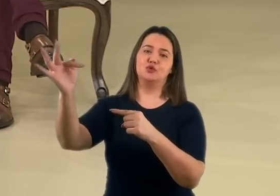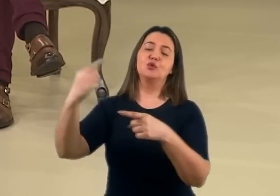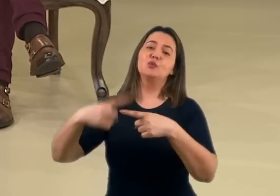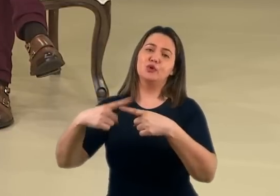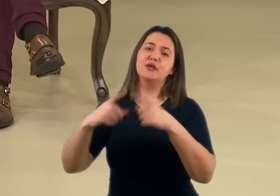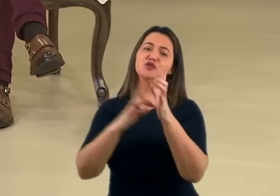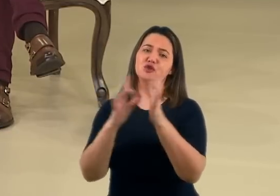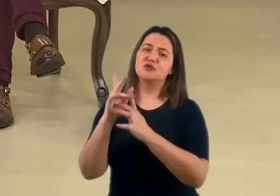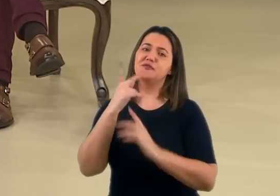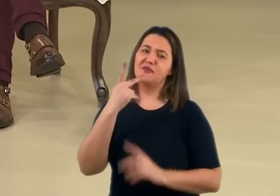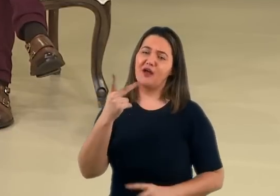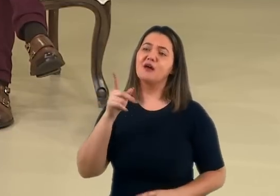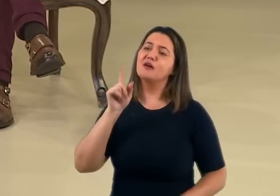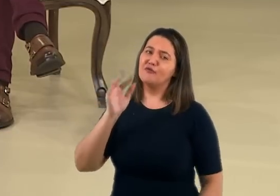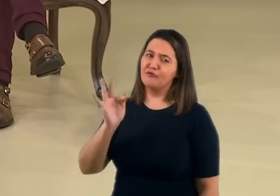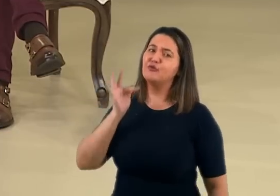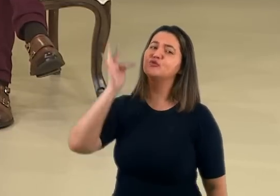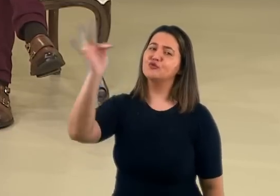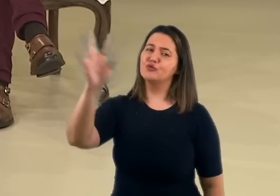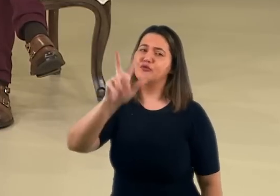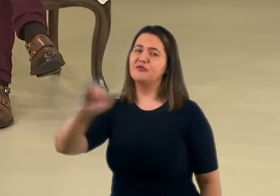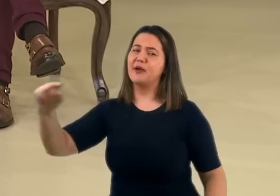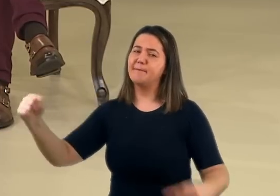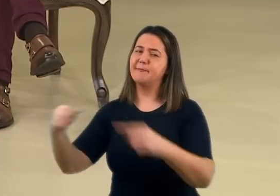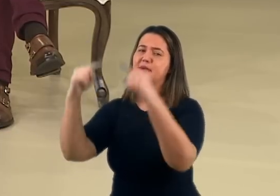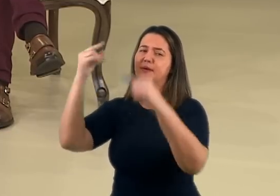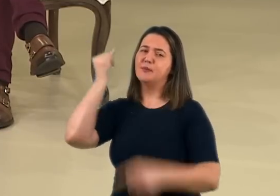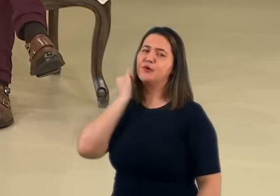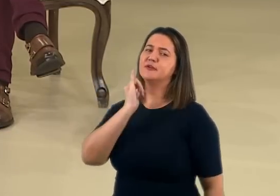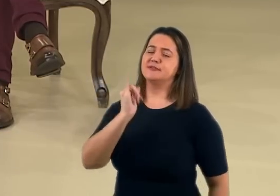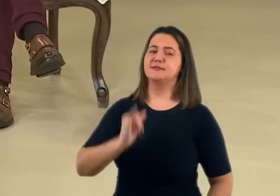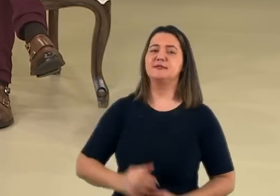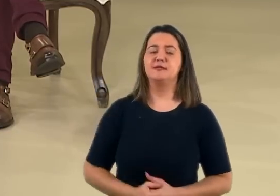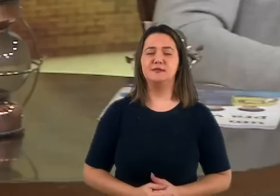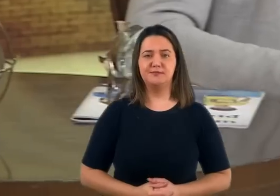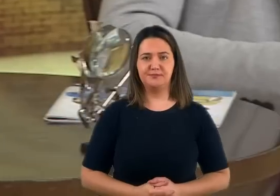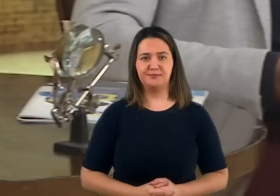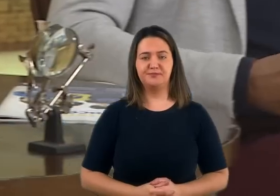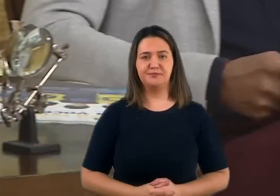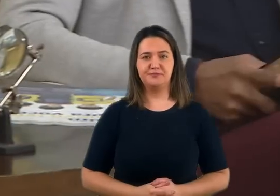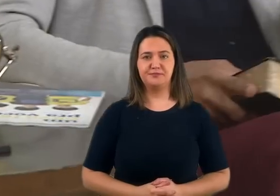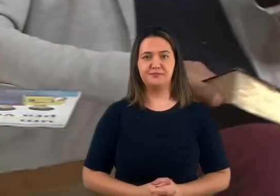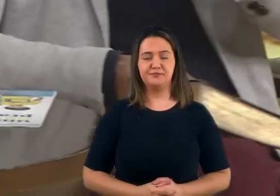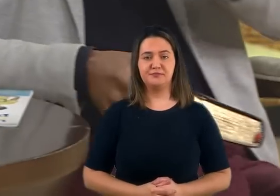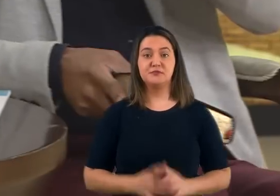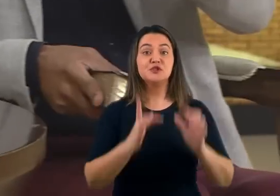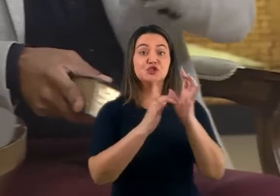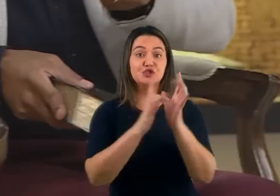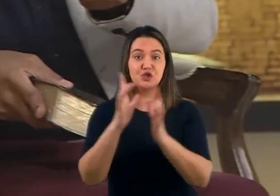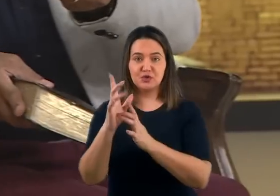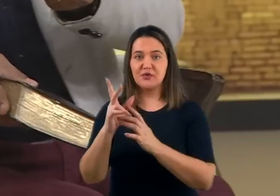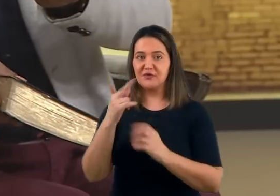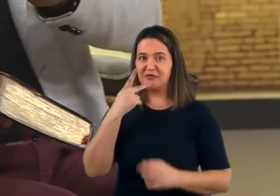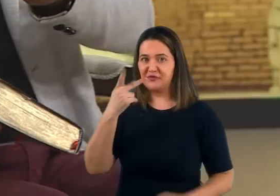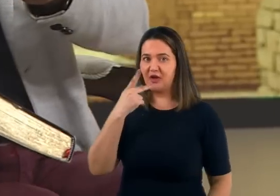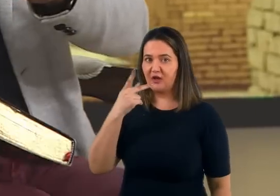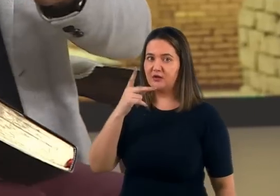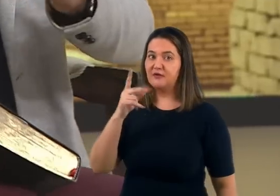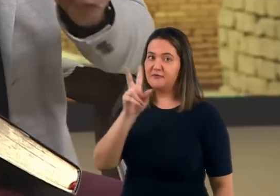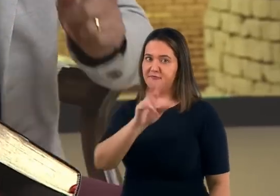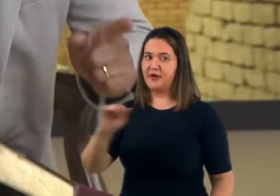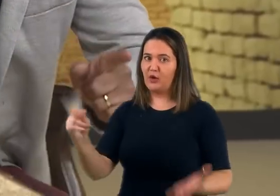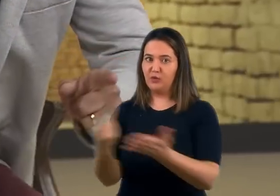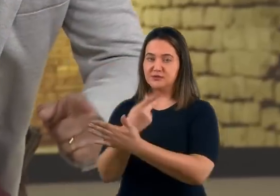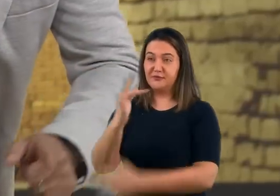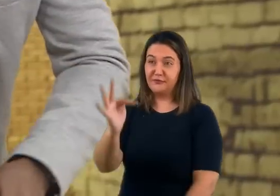aponta para o futuro o cumprimento desta profecia. Jesus não apenas projeta o cumprimento da